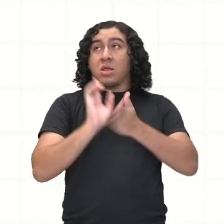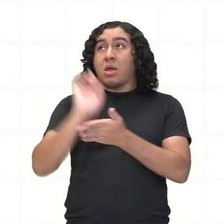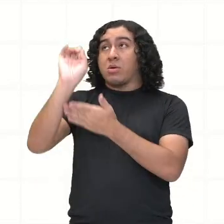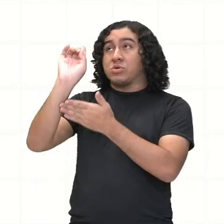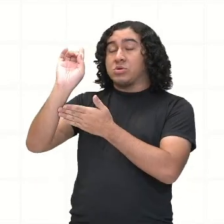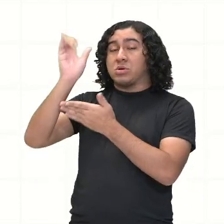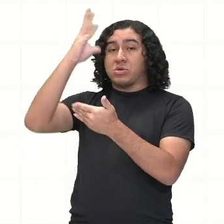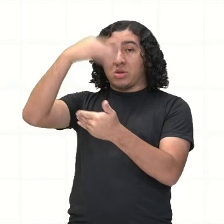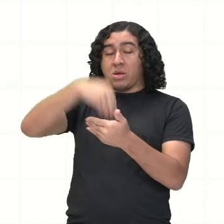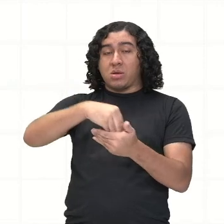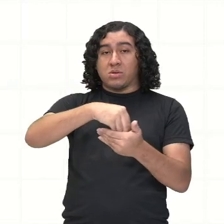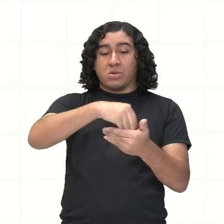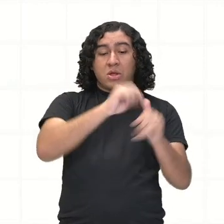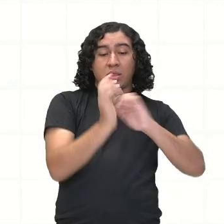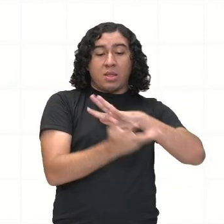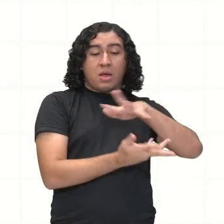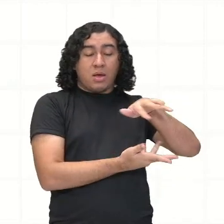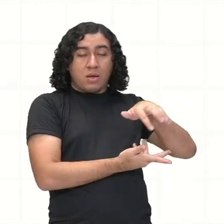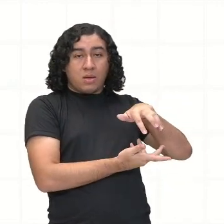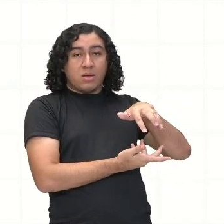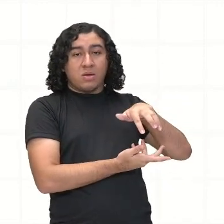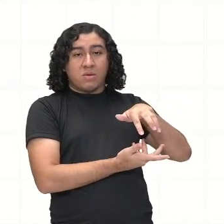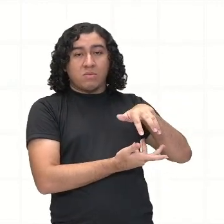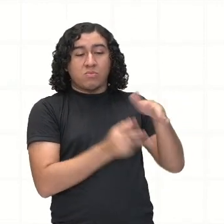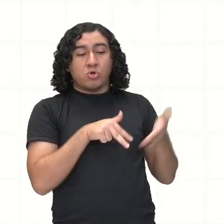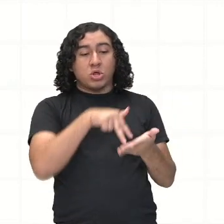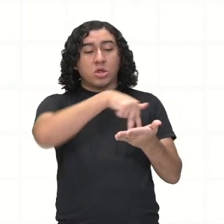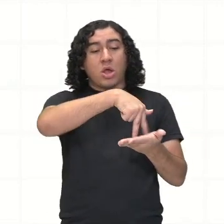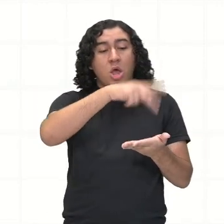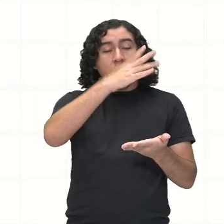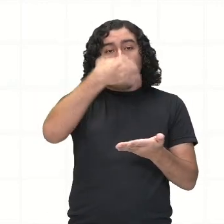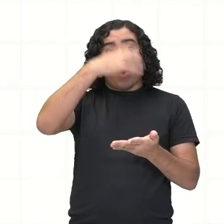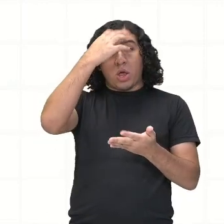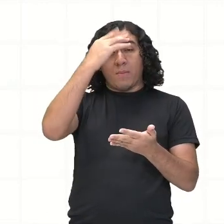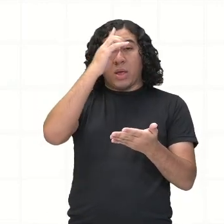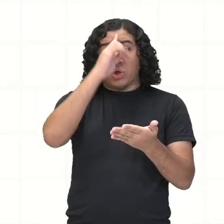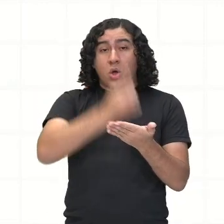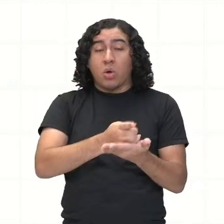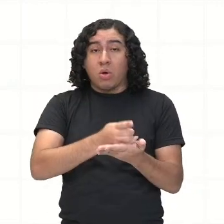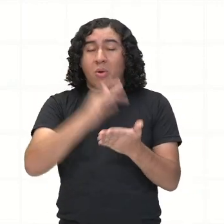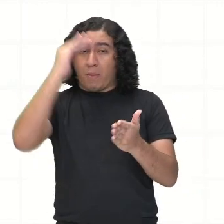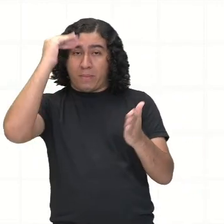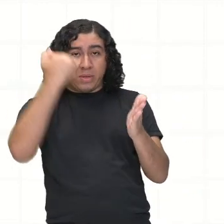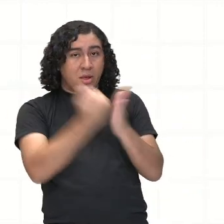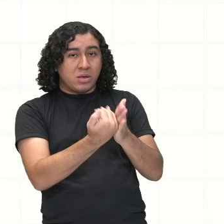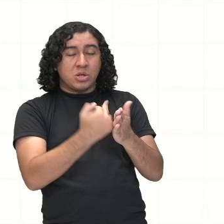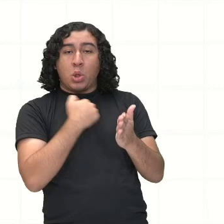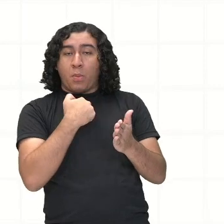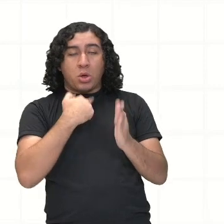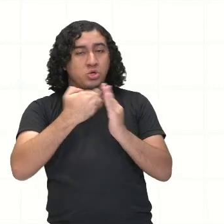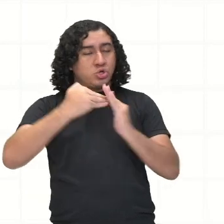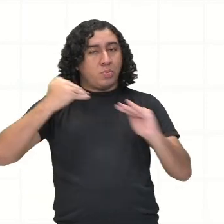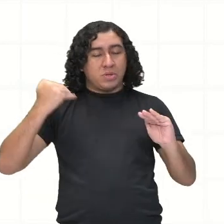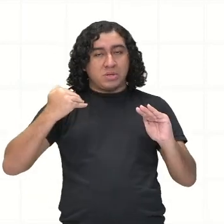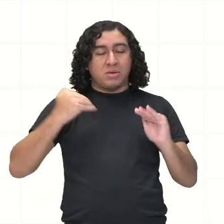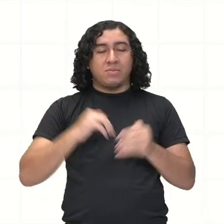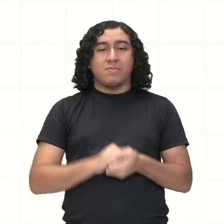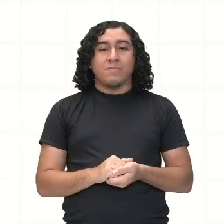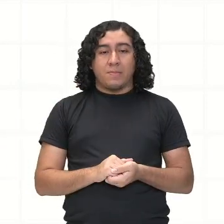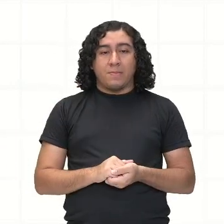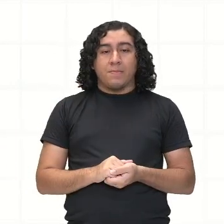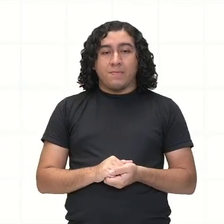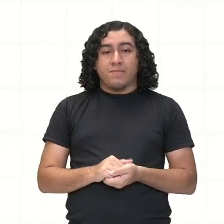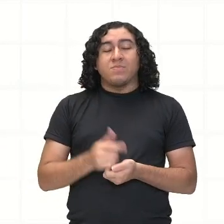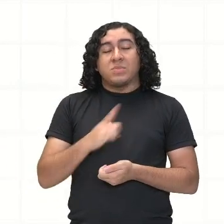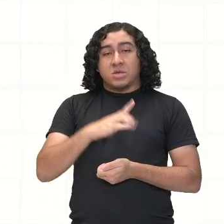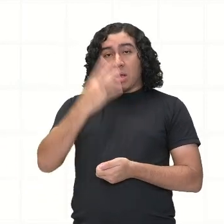real não deveria ser questionada em hipótese alguma, de acordo com a teoria do direito divino, defendida